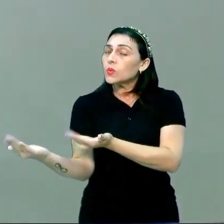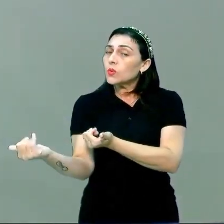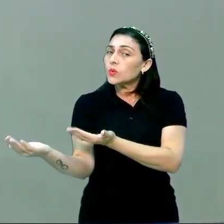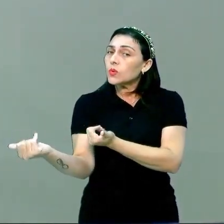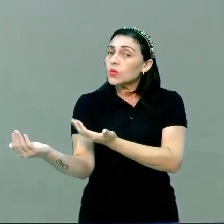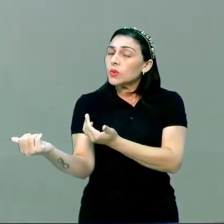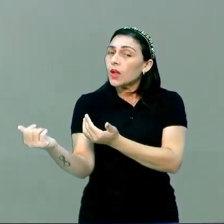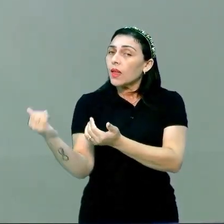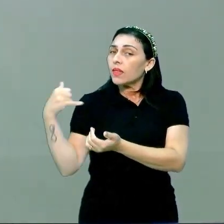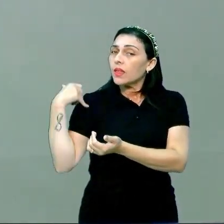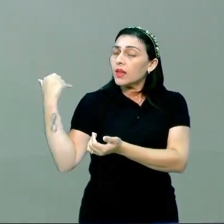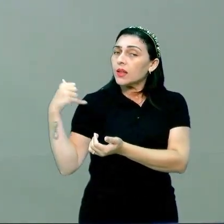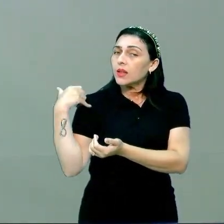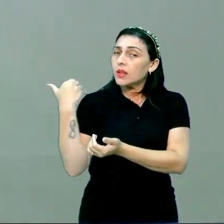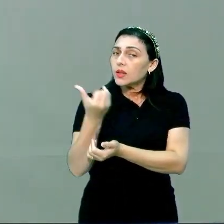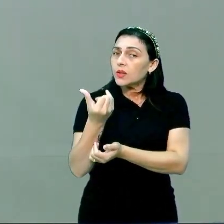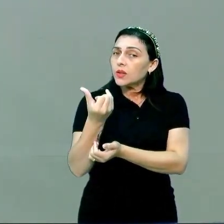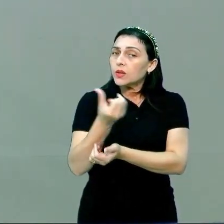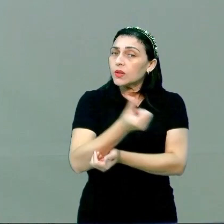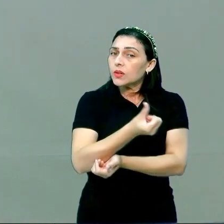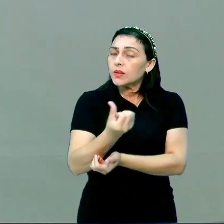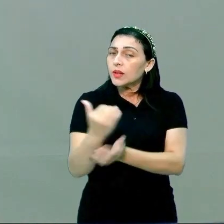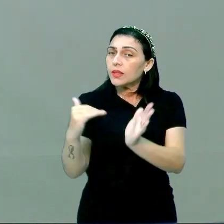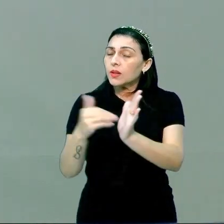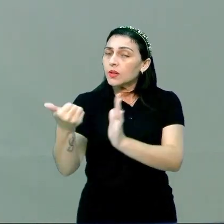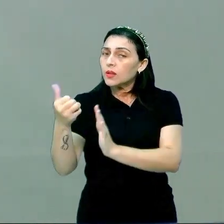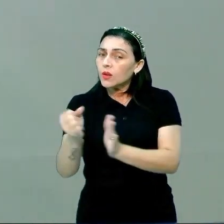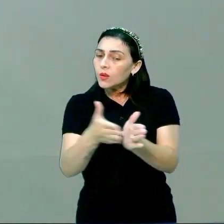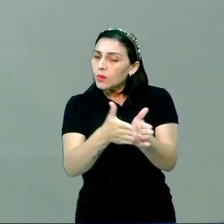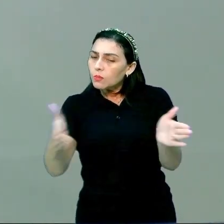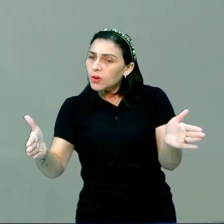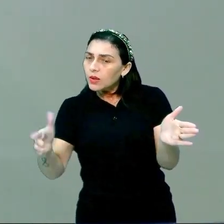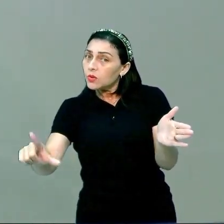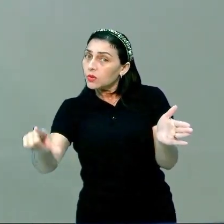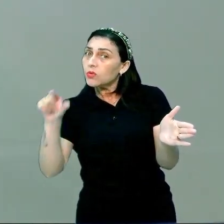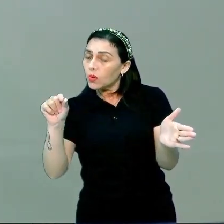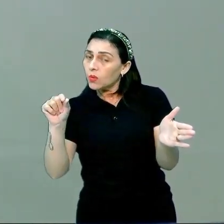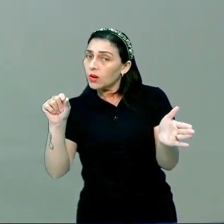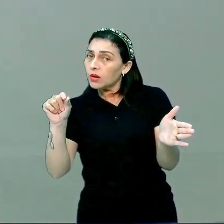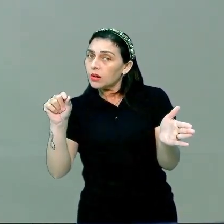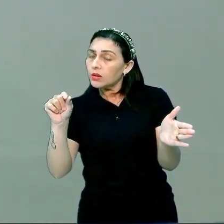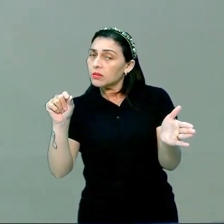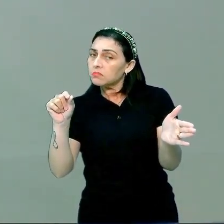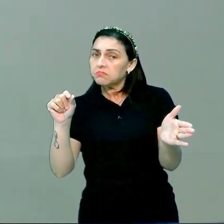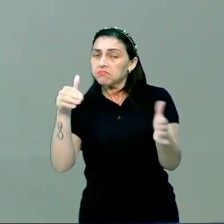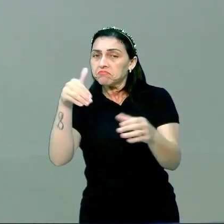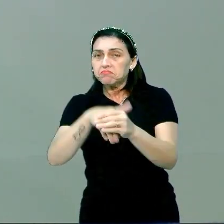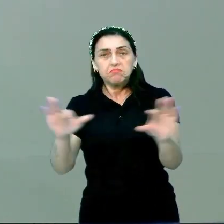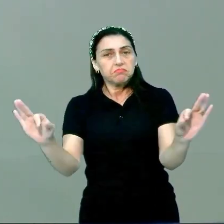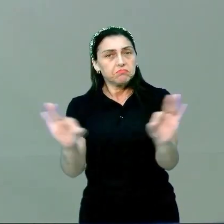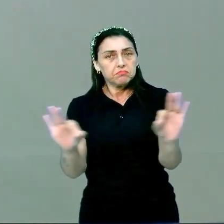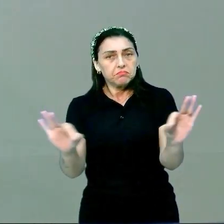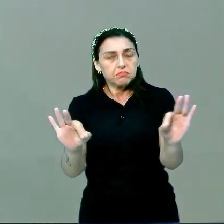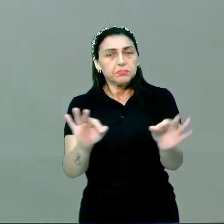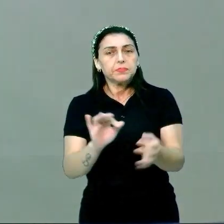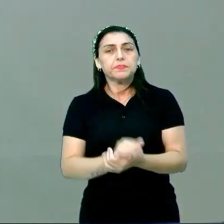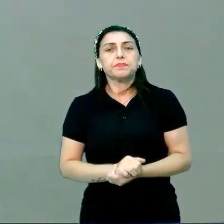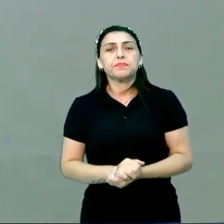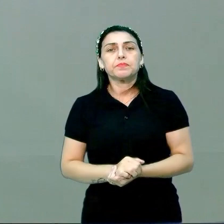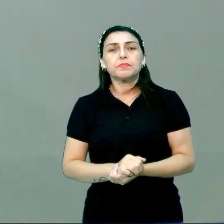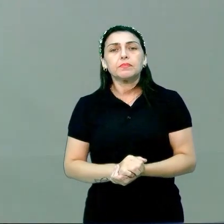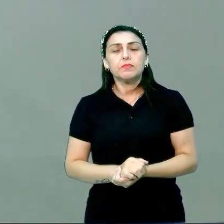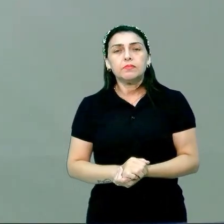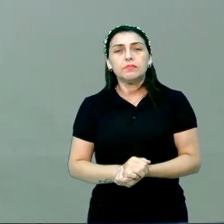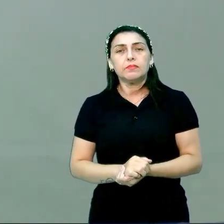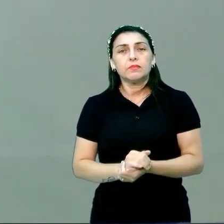né, na faixa etária entre os 16 e 18 anos, que é o período facultativo, eles não votam, né? Eles